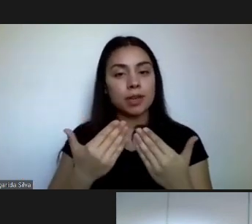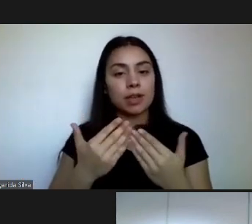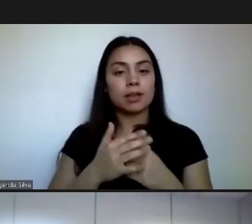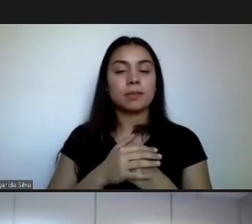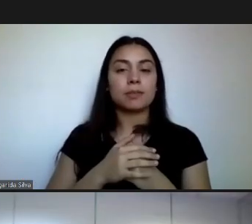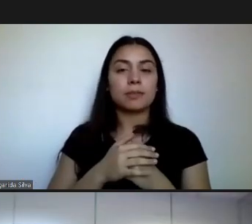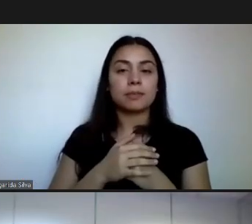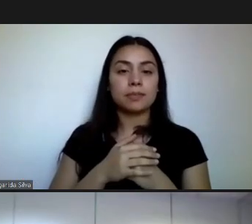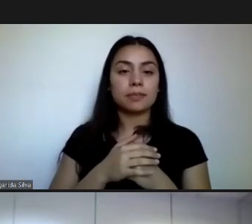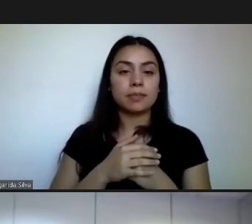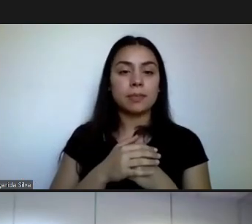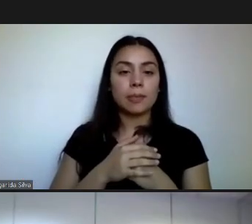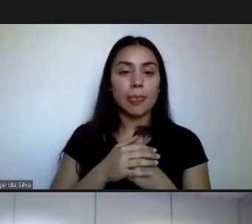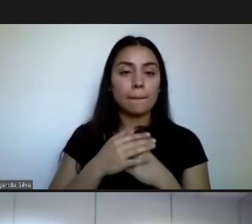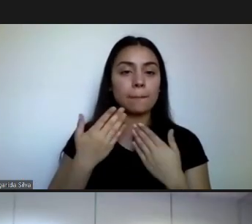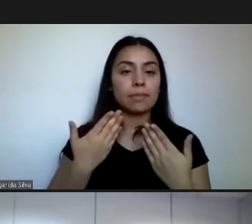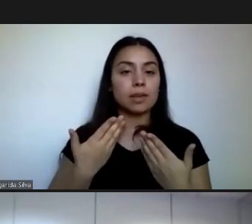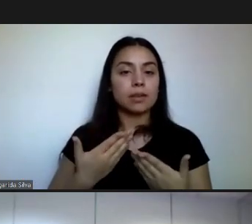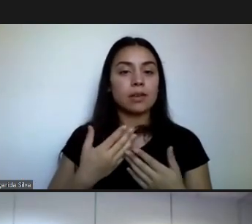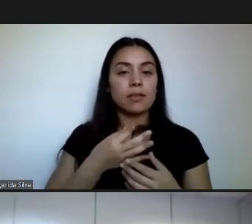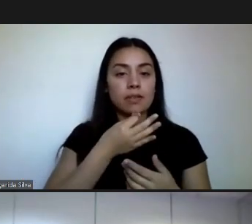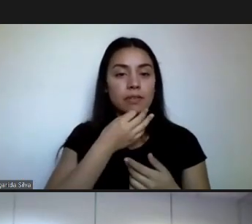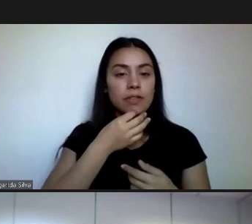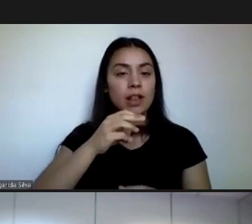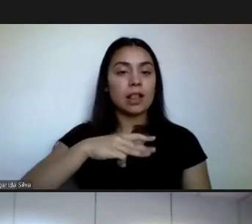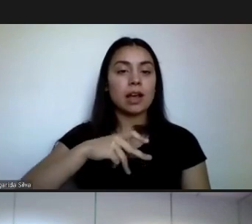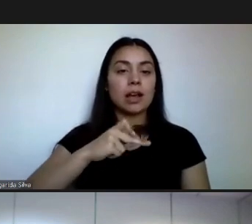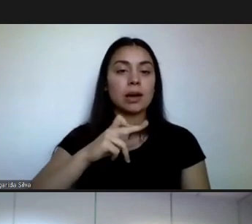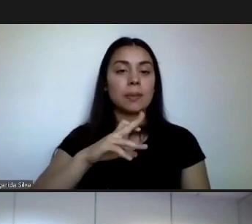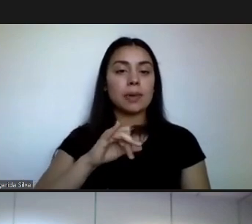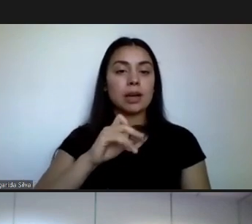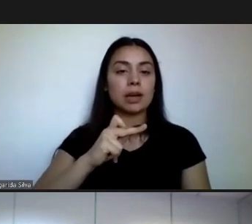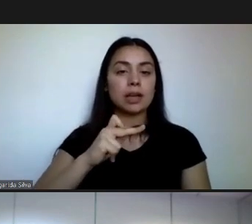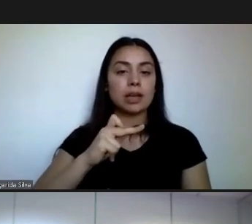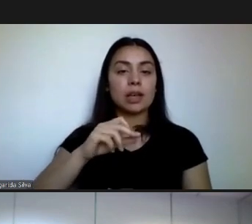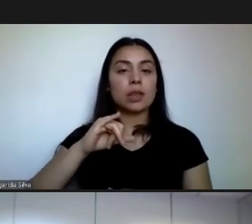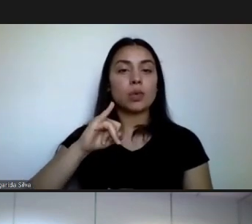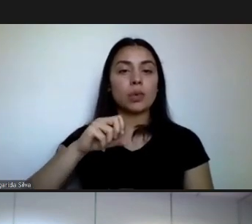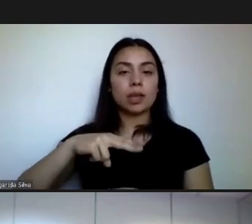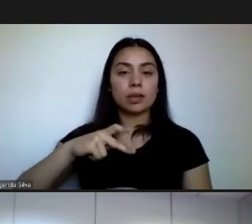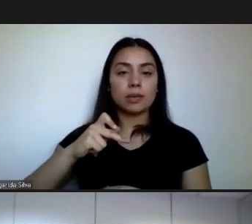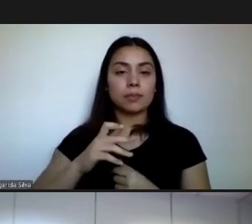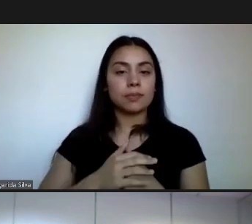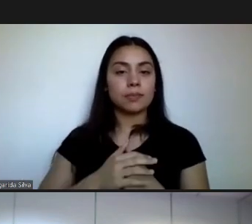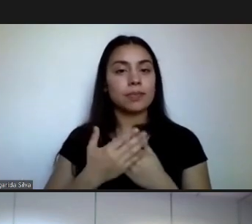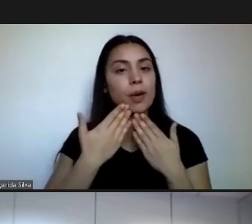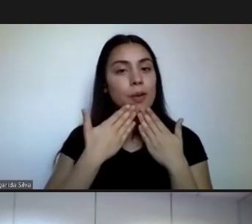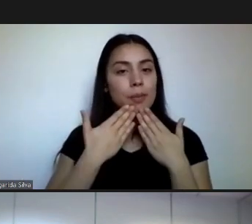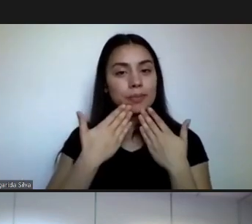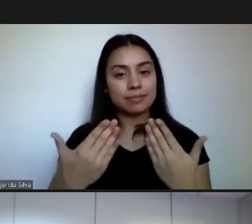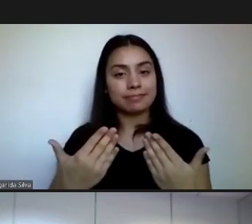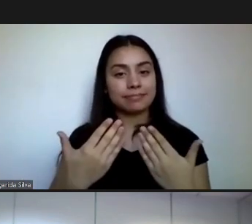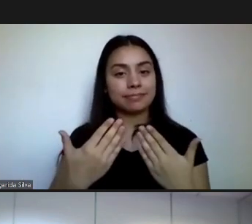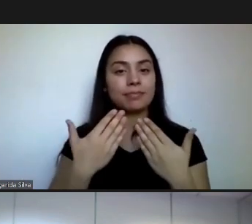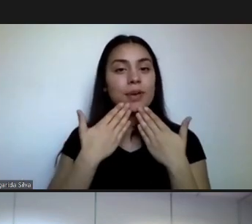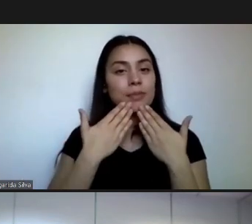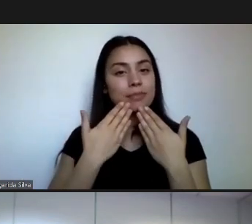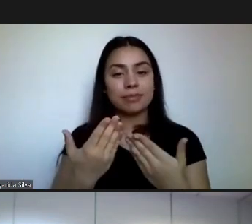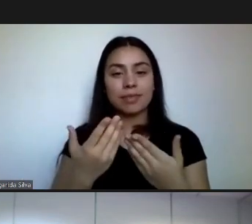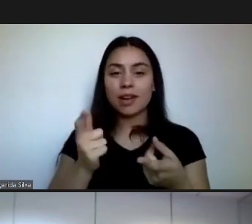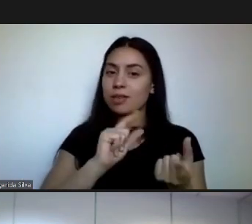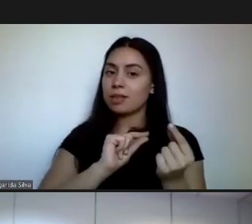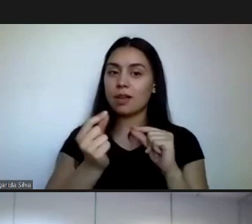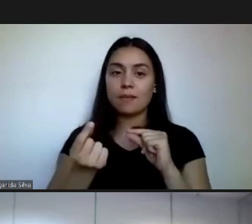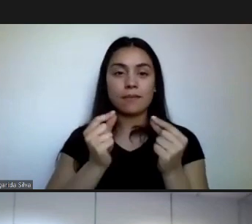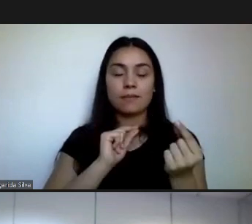palavra à doutora Maria de Jesus Rodrigues para finalizar este webinar. Muito obrigada pelo excelente